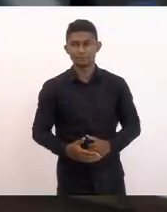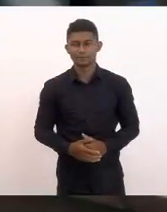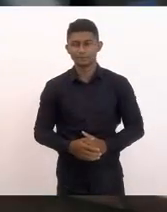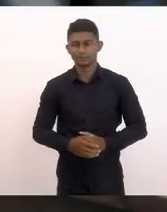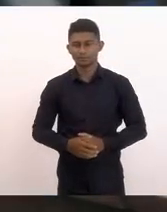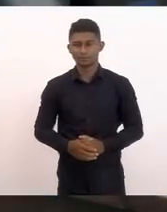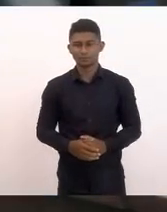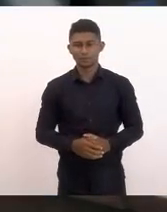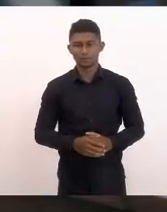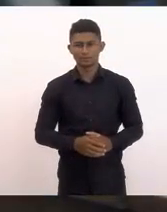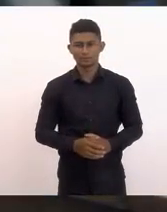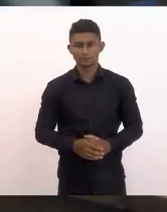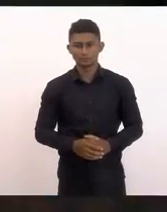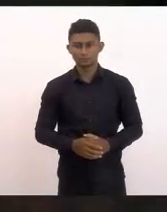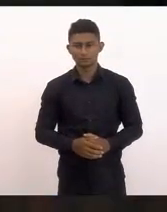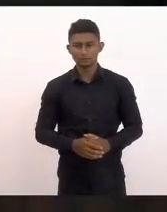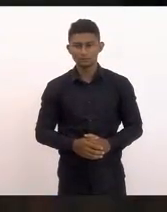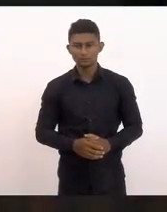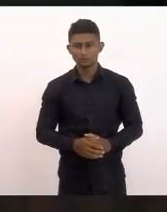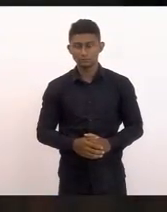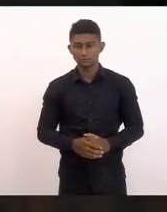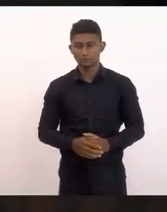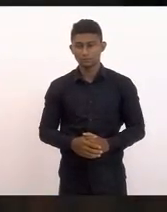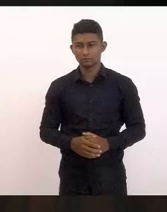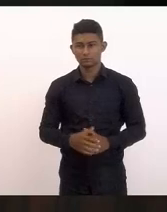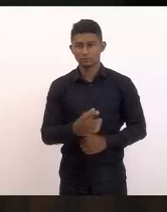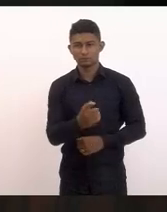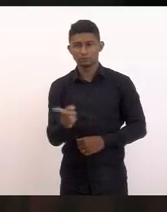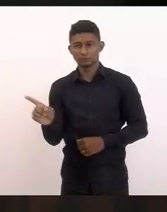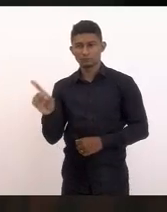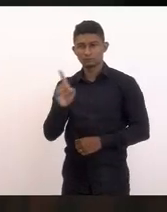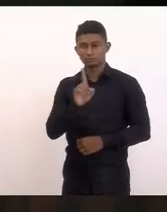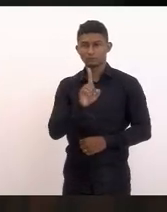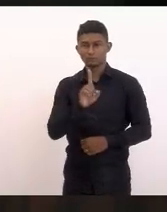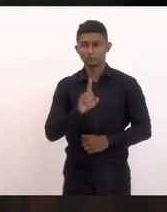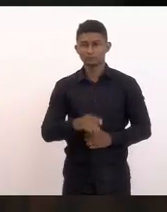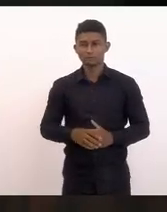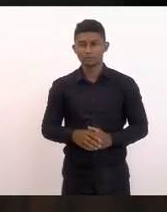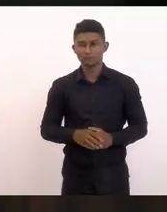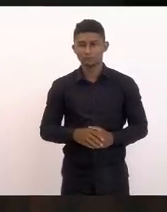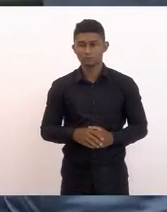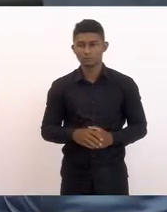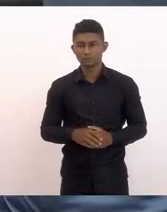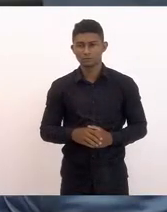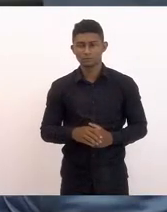deputada. Está escrito o deputado Carlos Mink. Deputado. Seu som está bem, Mink?